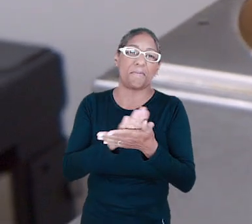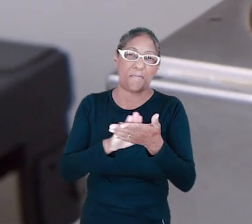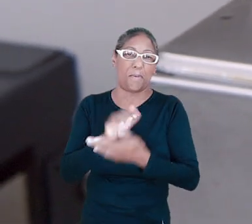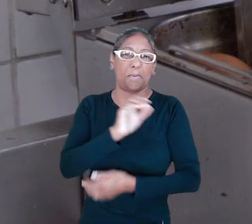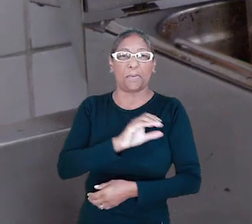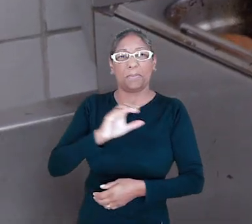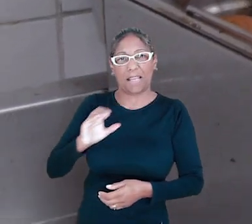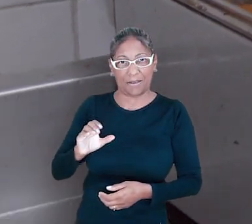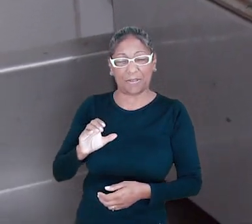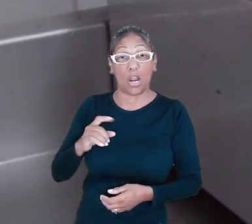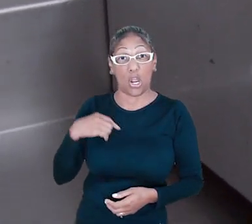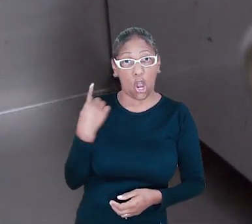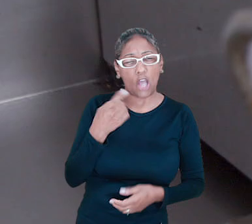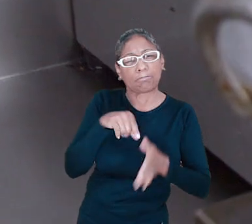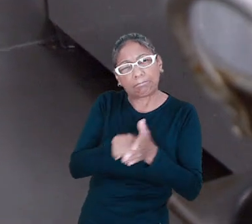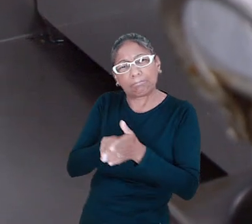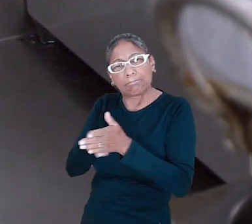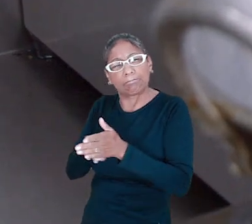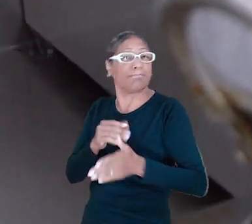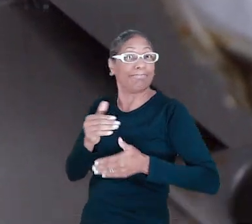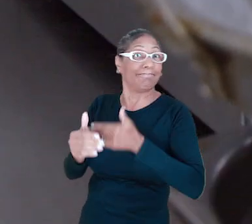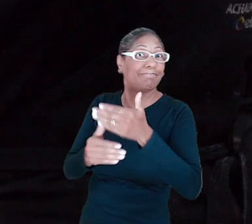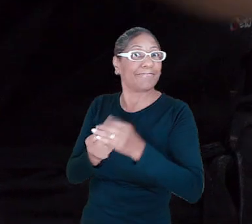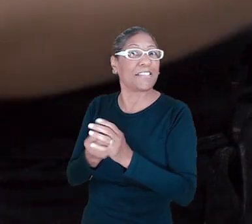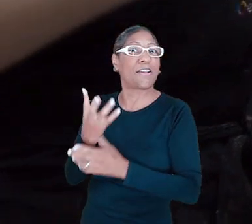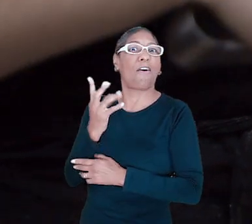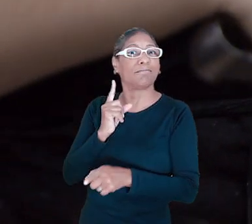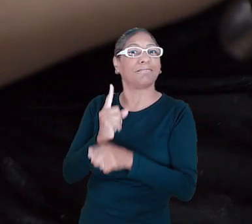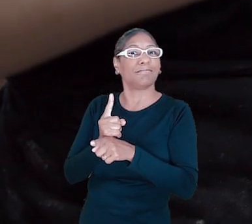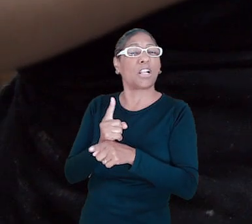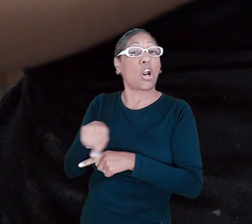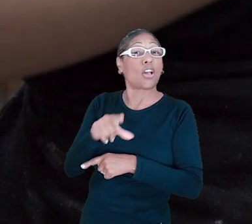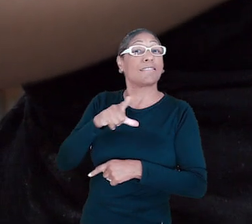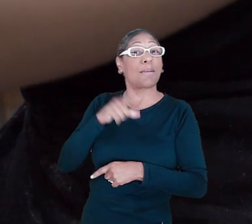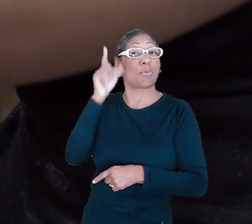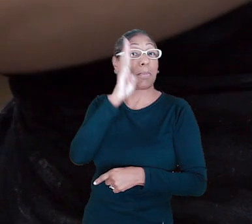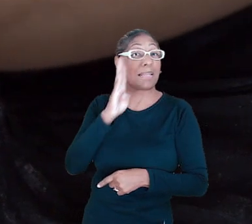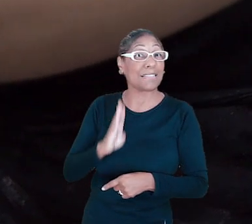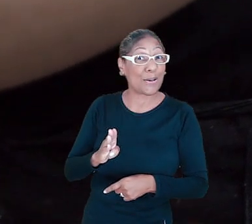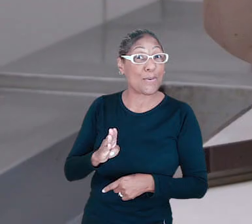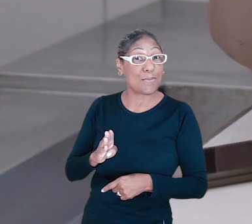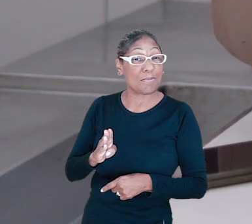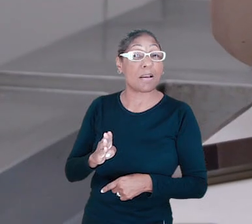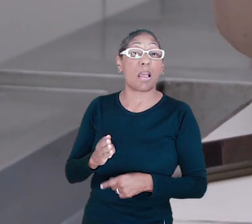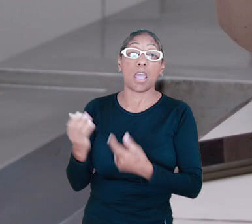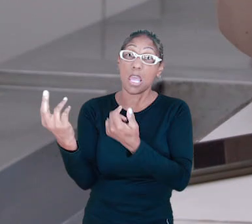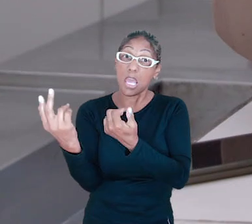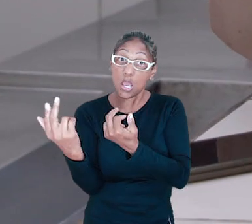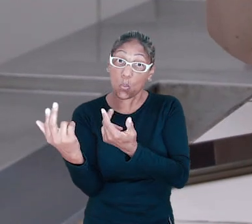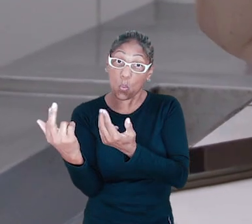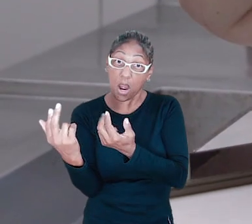Então a gente foi desenvolvendo a receita para poder descobrir o que a gente tem aqui no Brasil. Então, com os